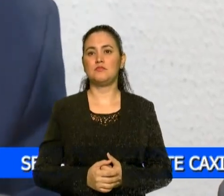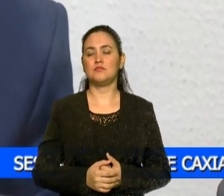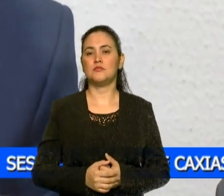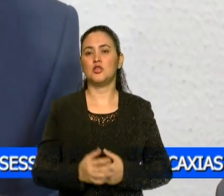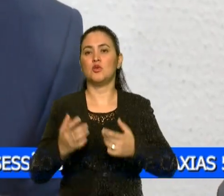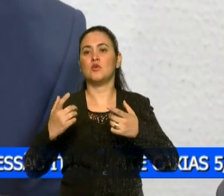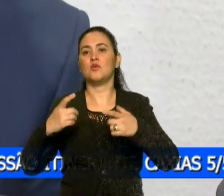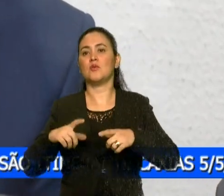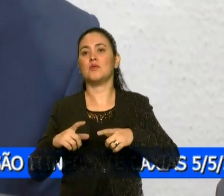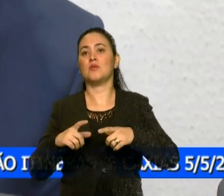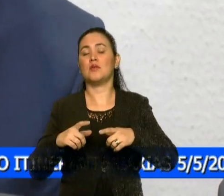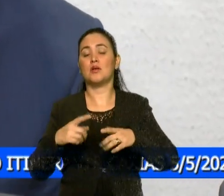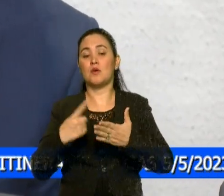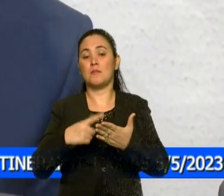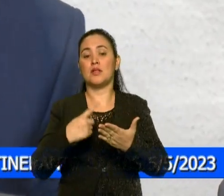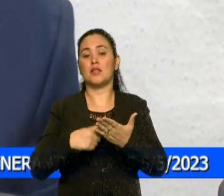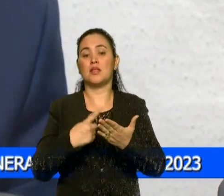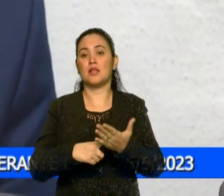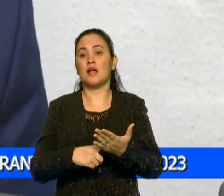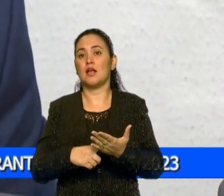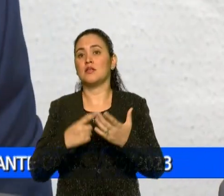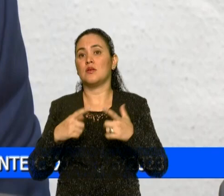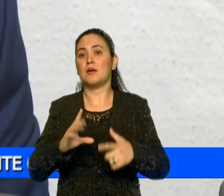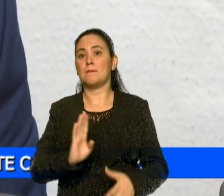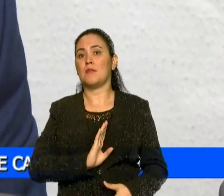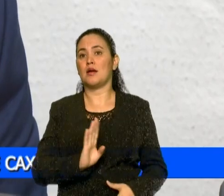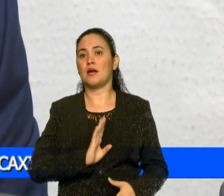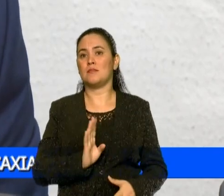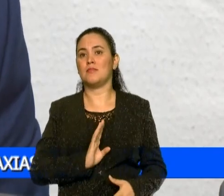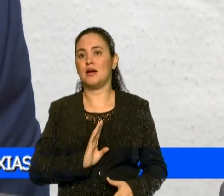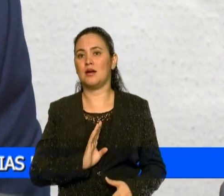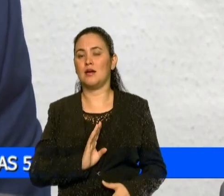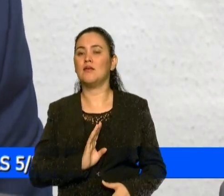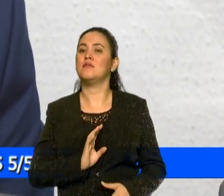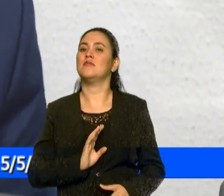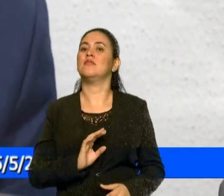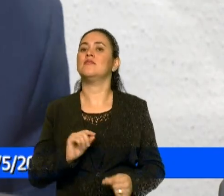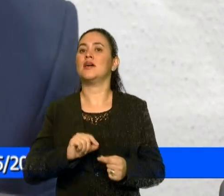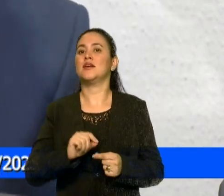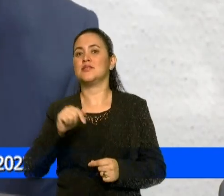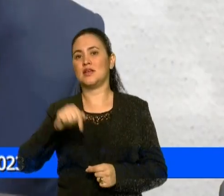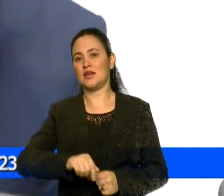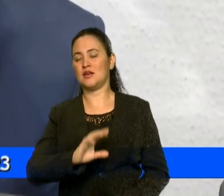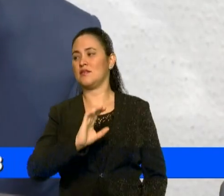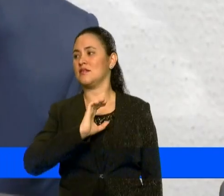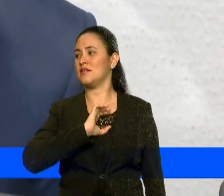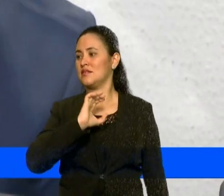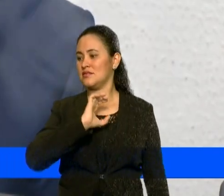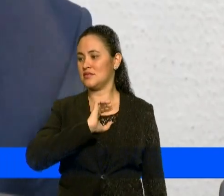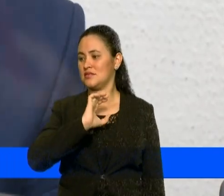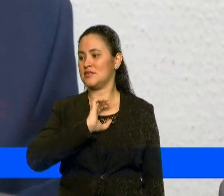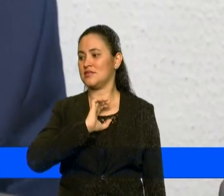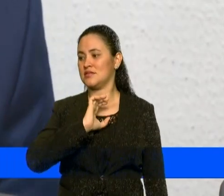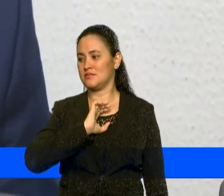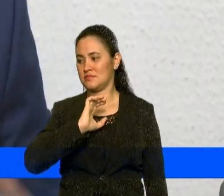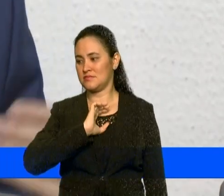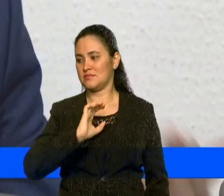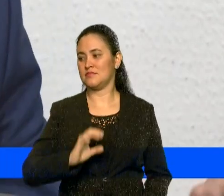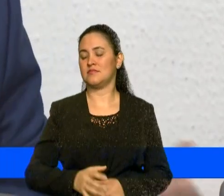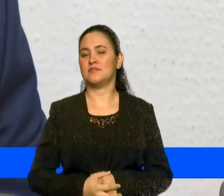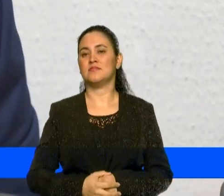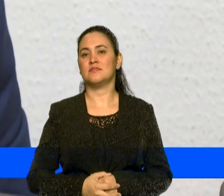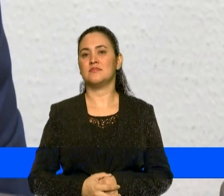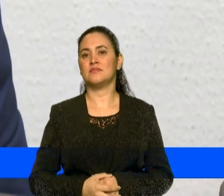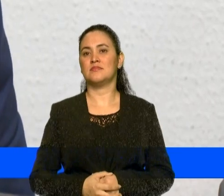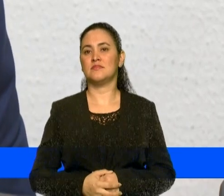de Caxias. Fica a nossa gratidão, a gratidão do povo caxiense, em relação à atitude dos senhores, de